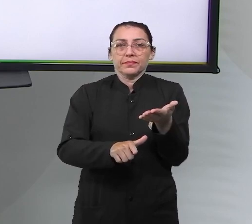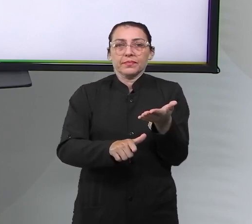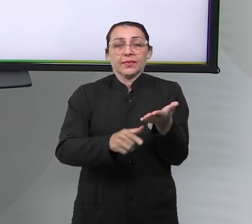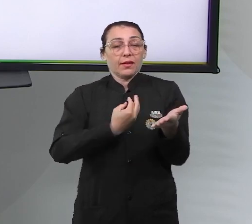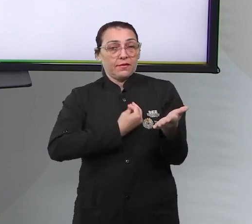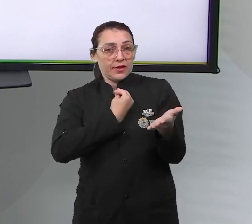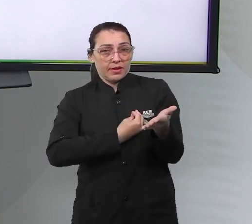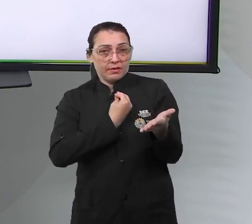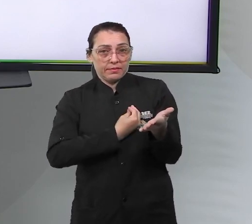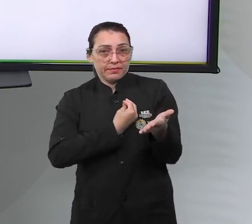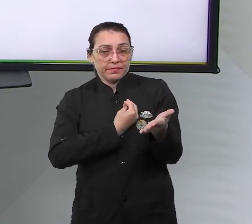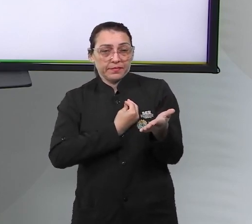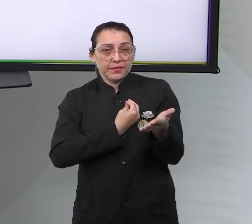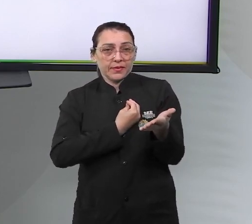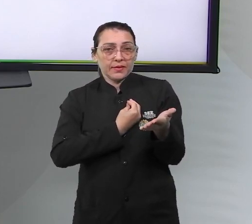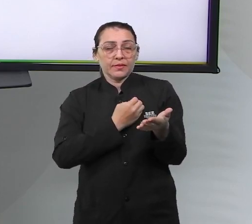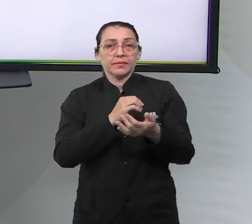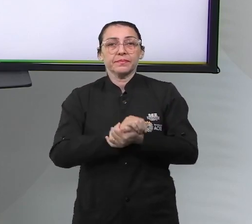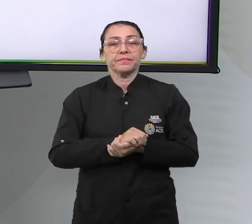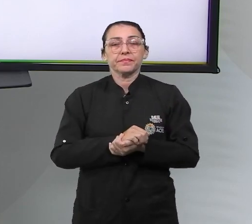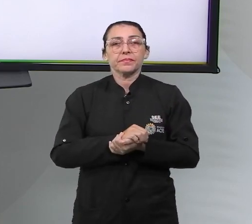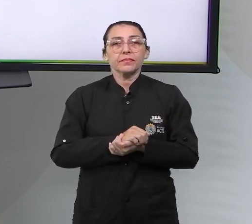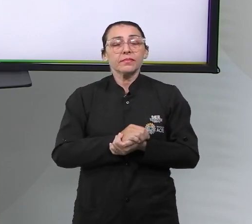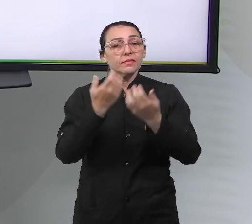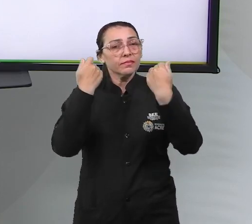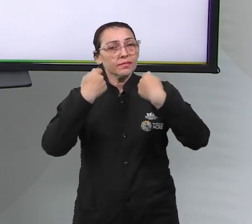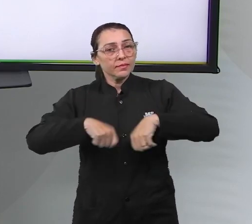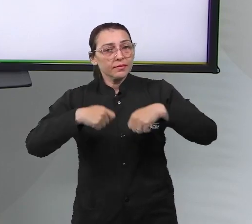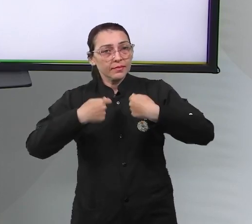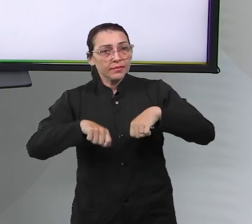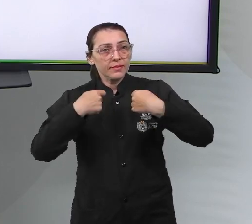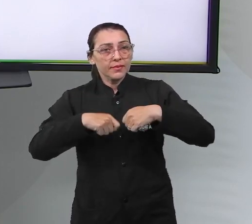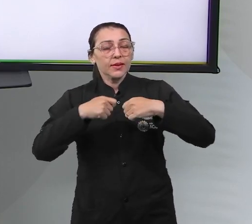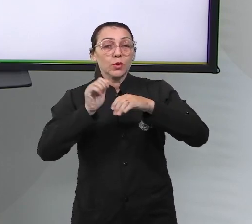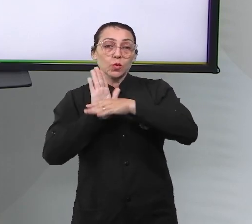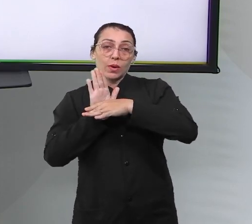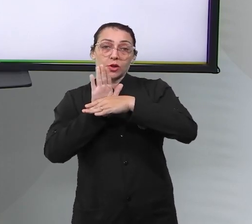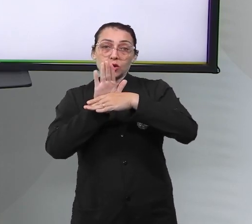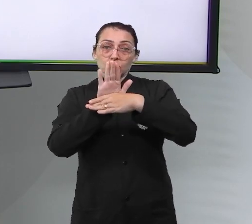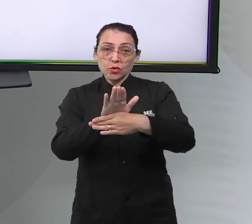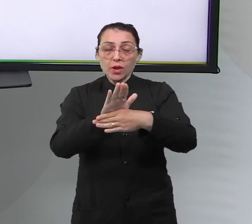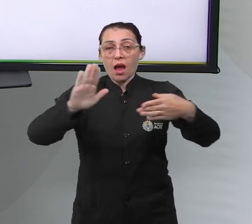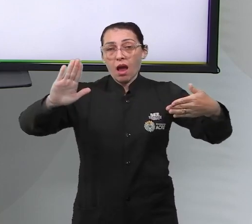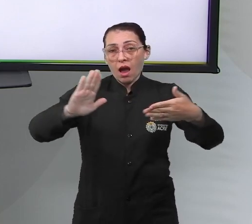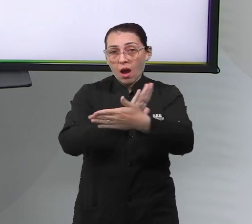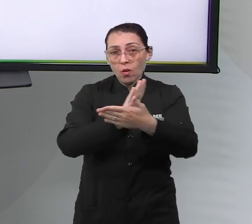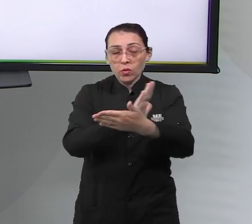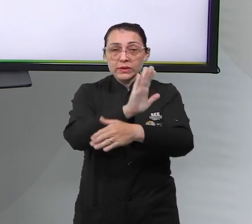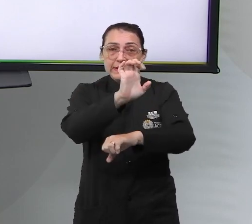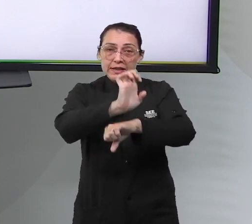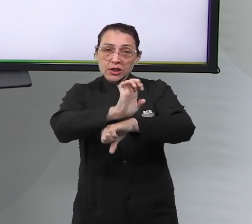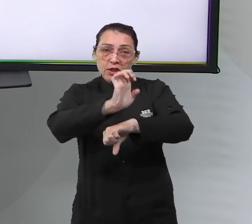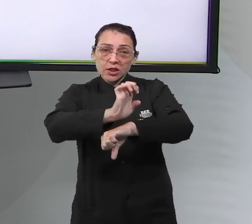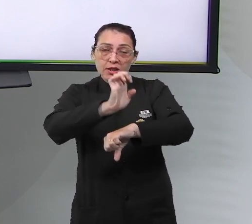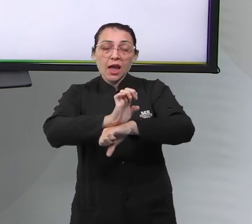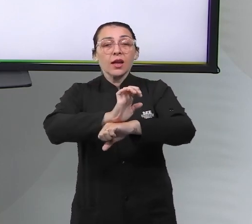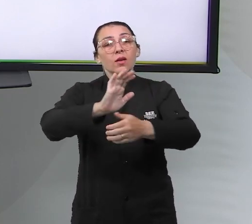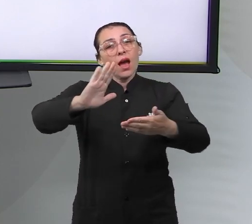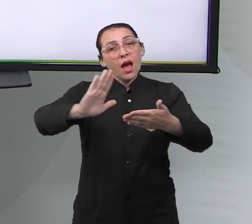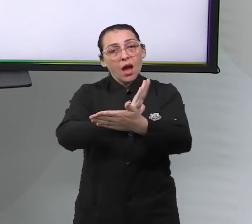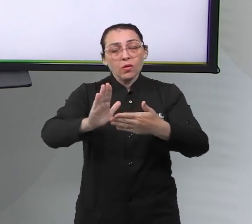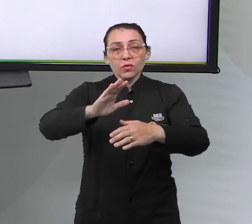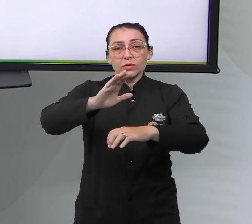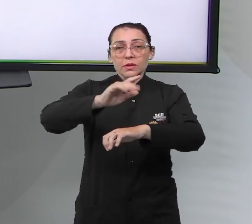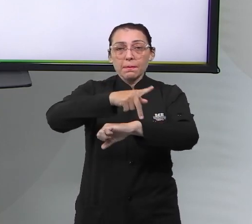a sua vida. E com isso, elas precisam de uma cobertura. Alguns estados, alguns